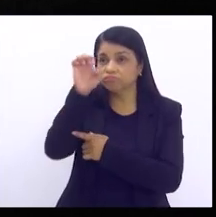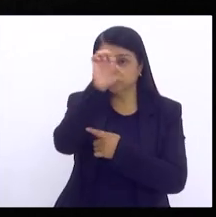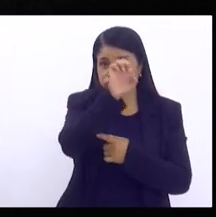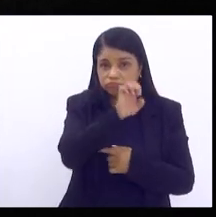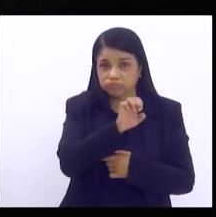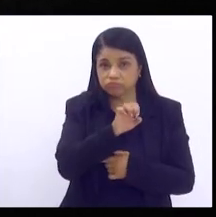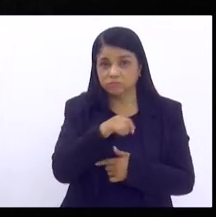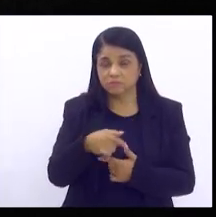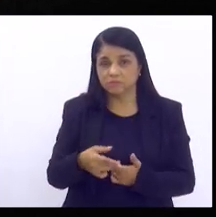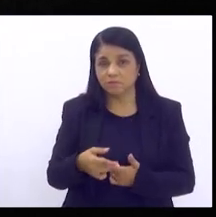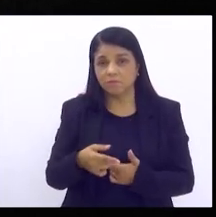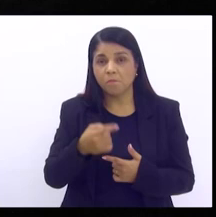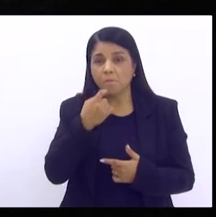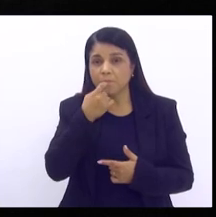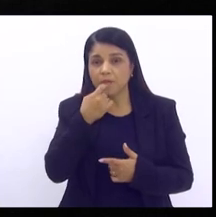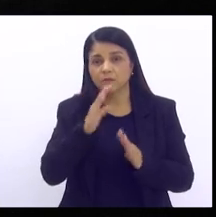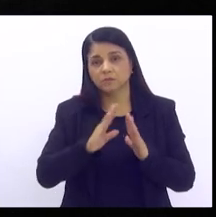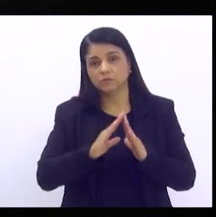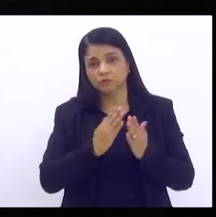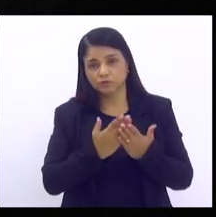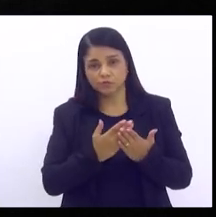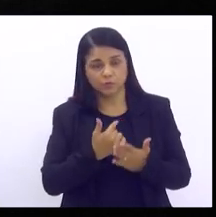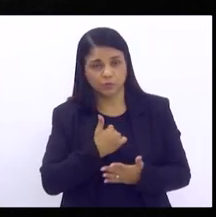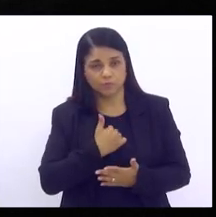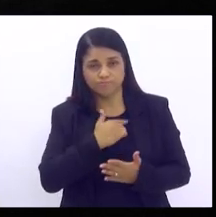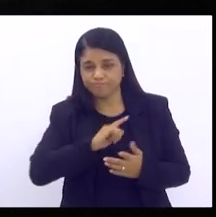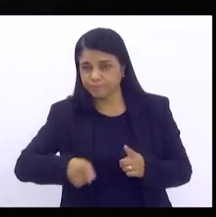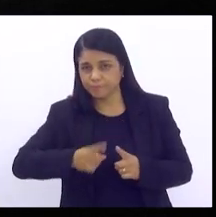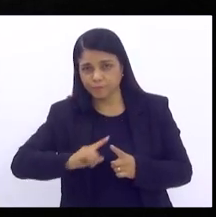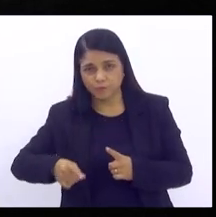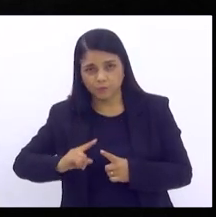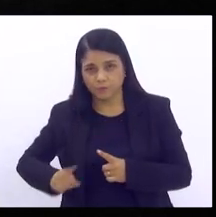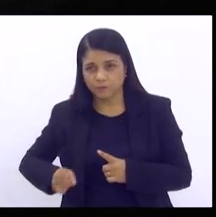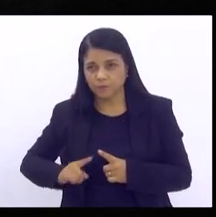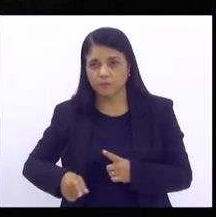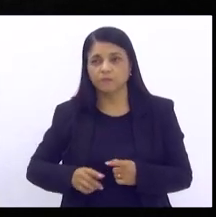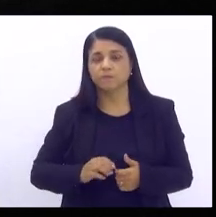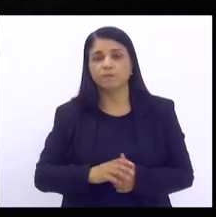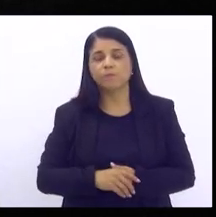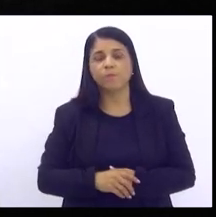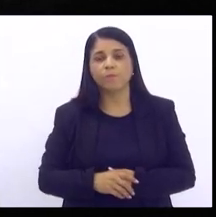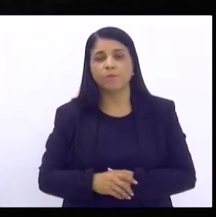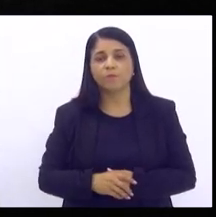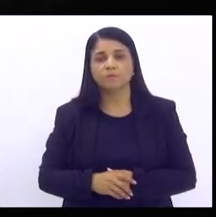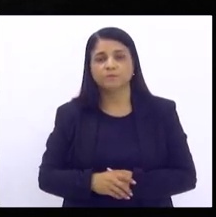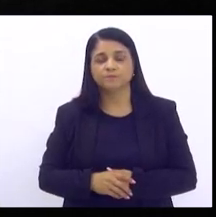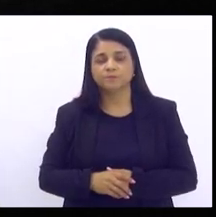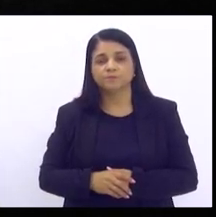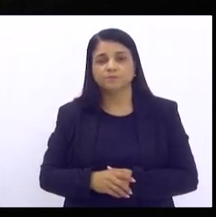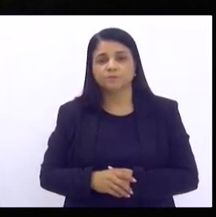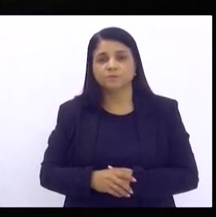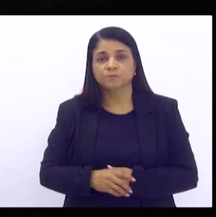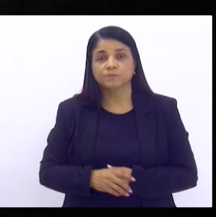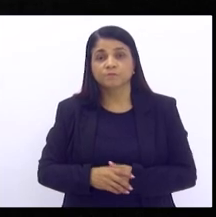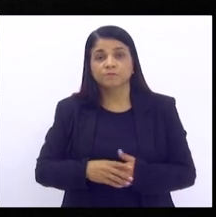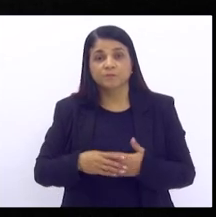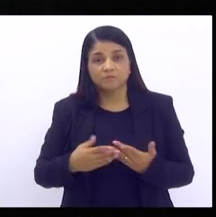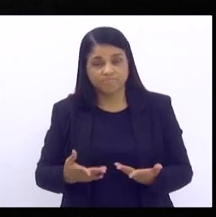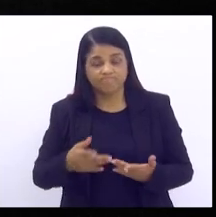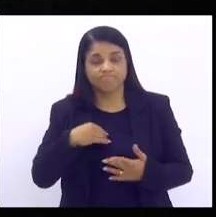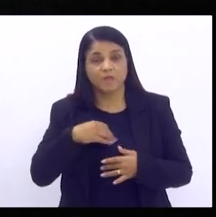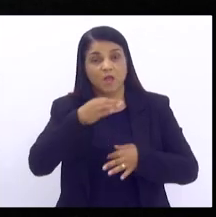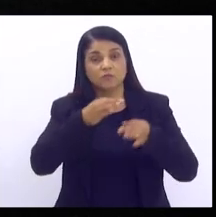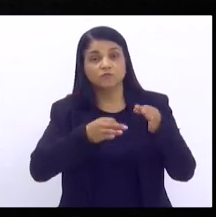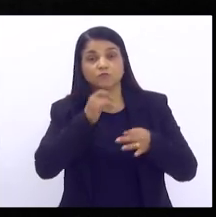próximo das escolas, deputado Valdo Seasa. E aí, a alegação